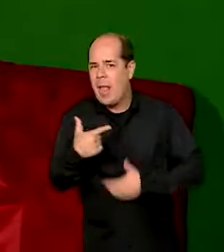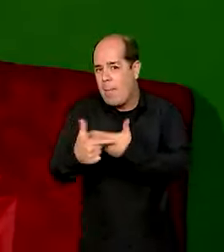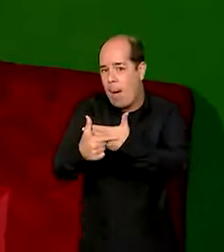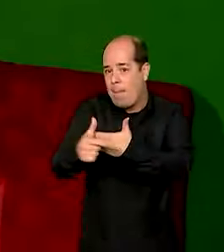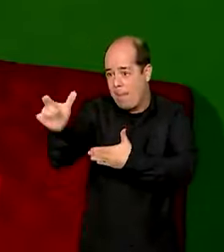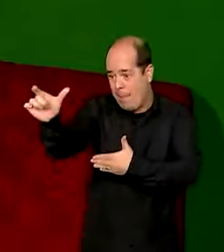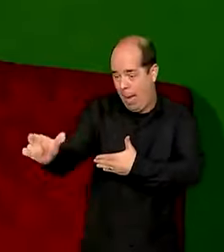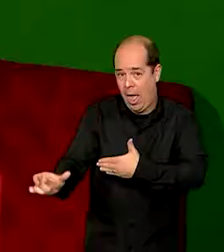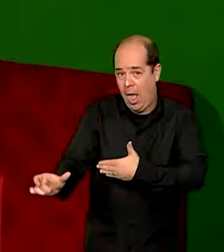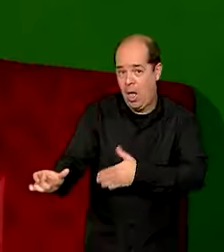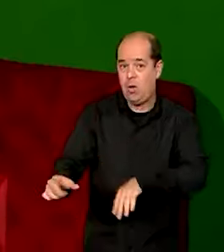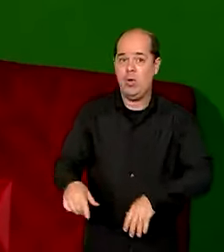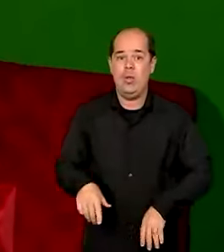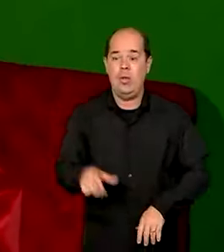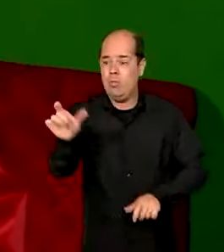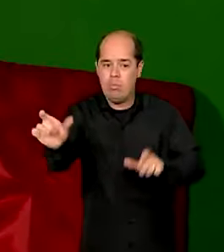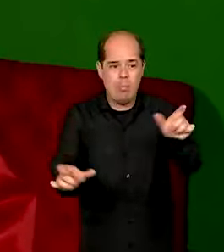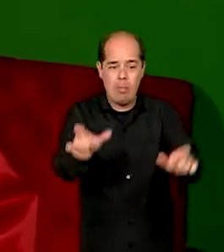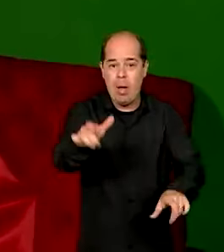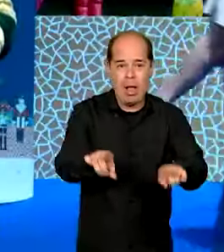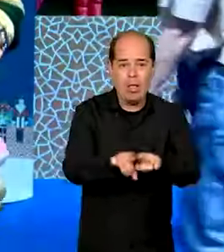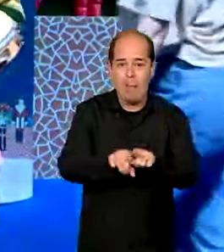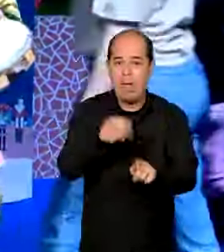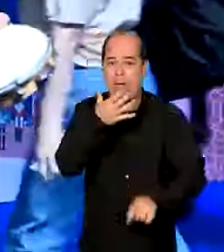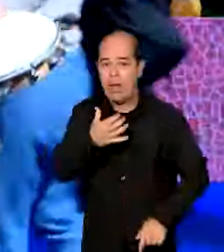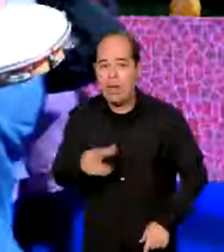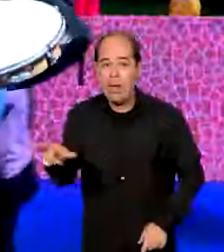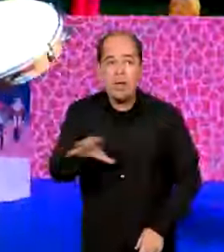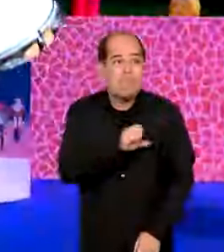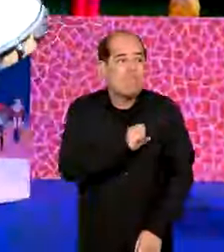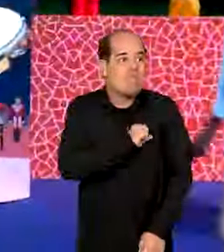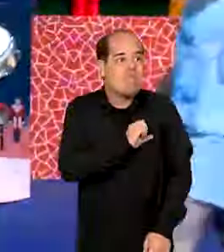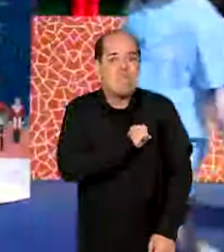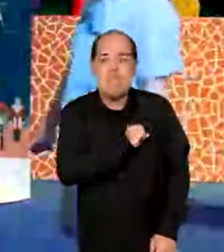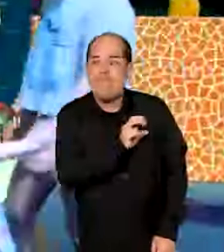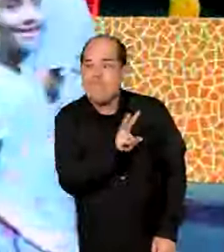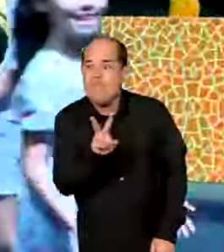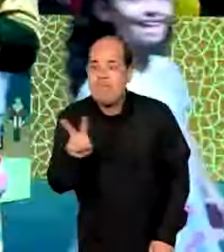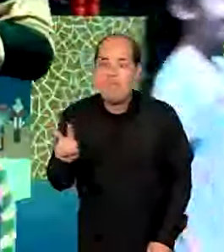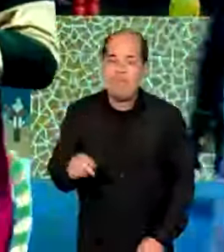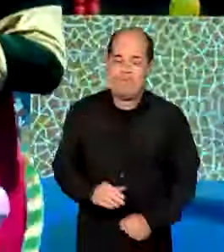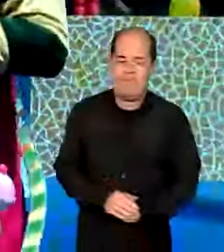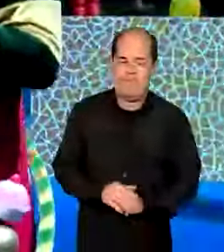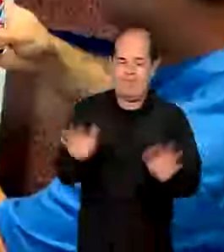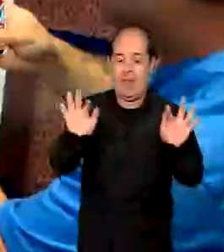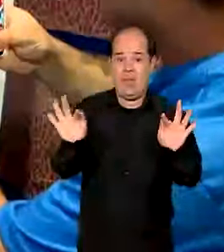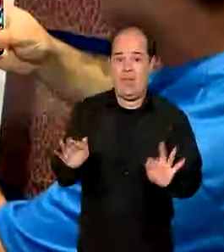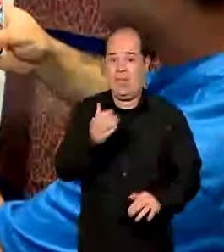estão adorando muito mesmo. Feliz Natal! Ho, ho, ho!